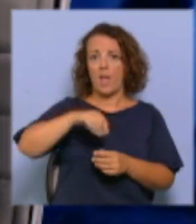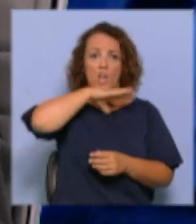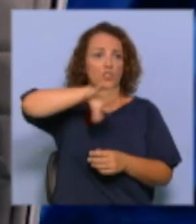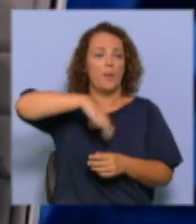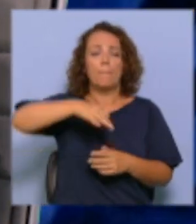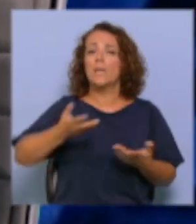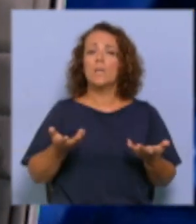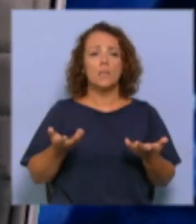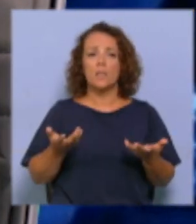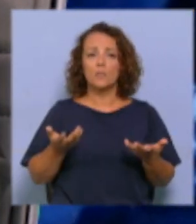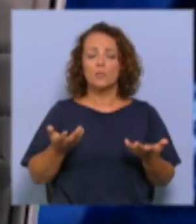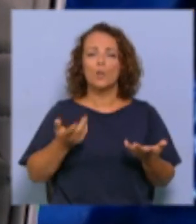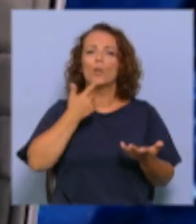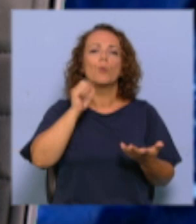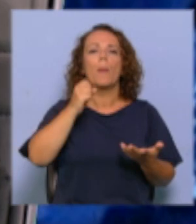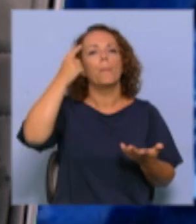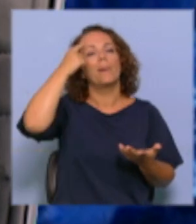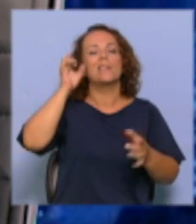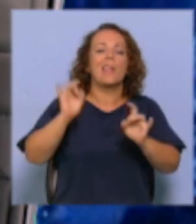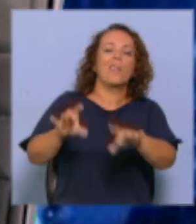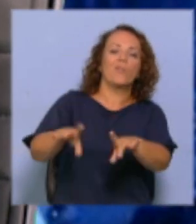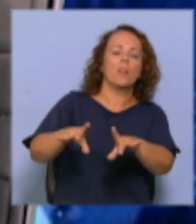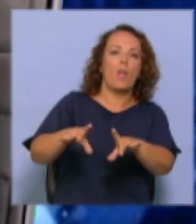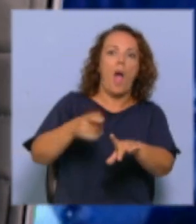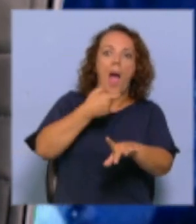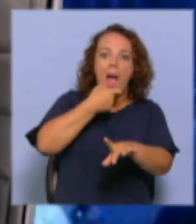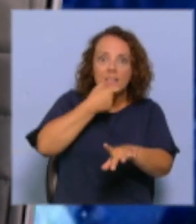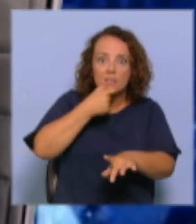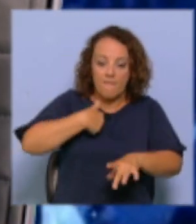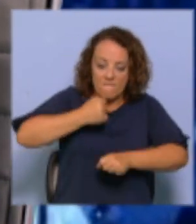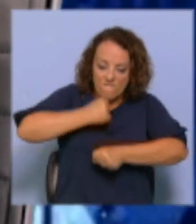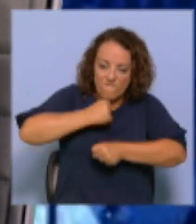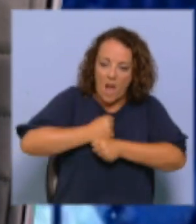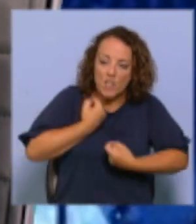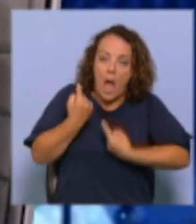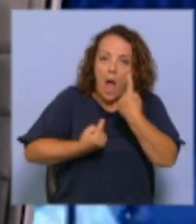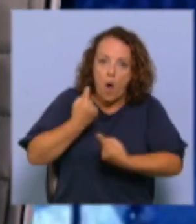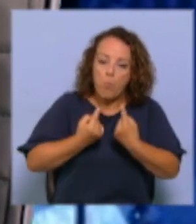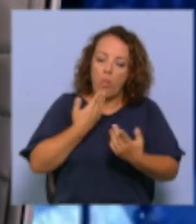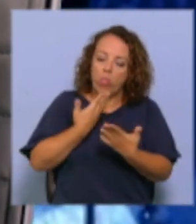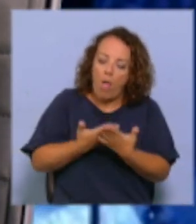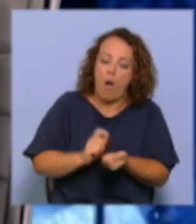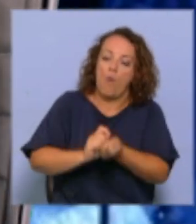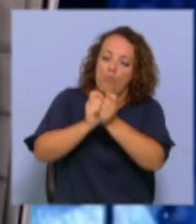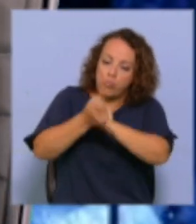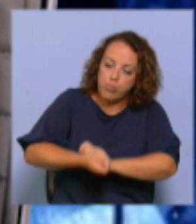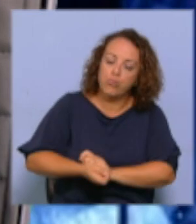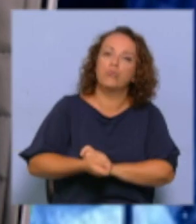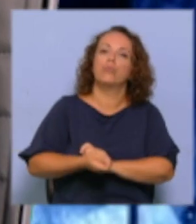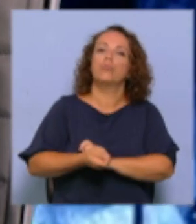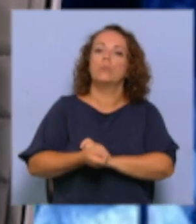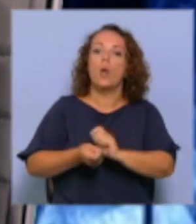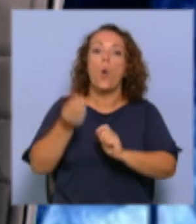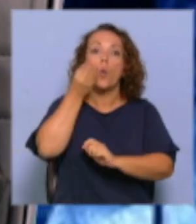só querer evitar as situações se de facto não as traduzirmos em atitudes, em forma de estar e de agir e de